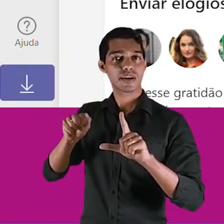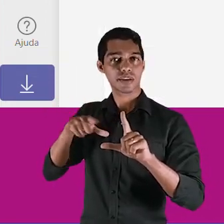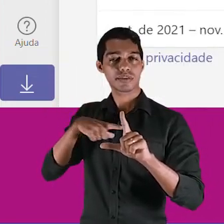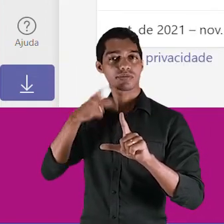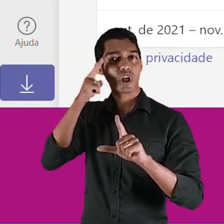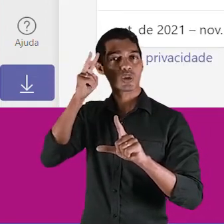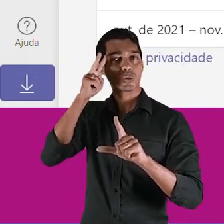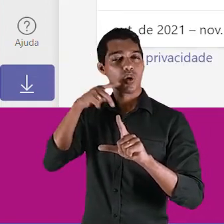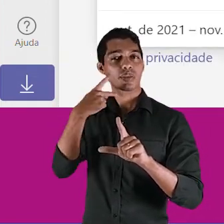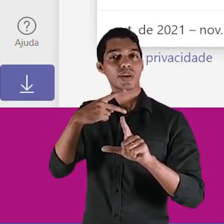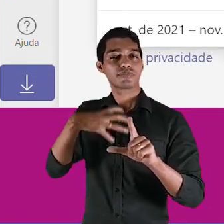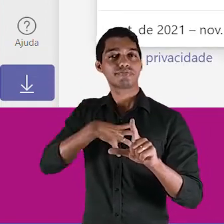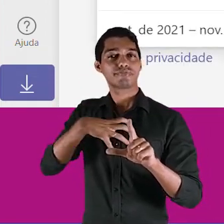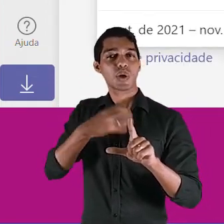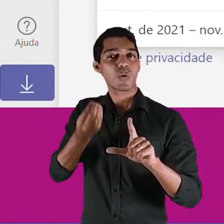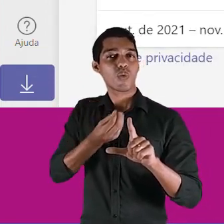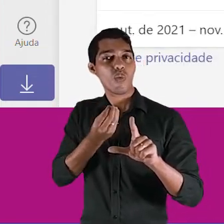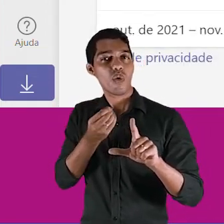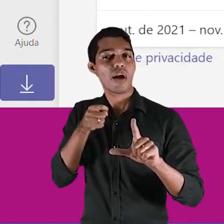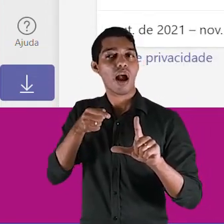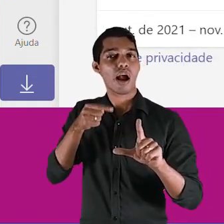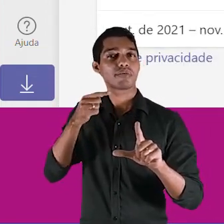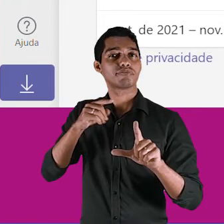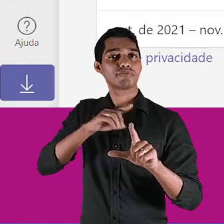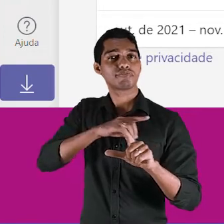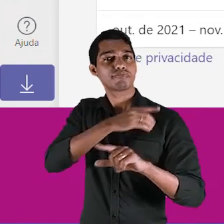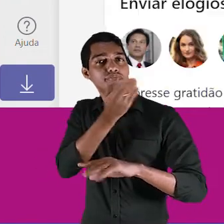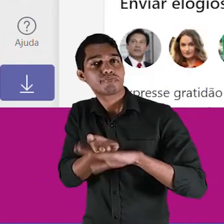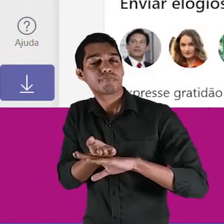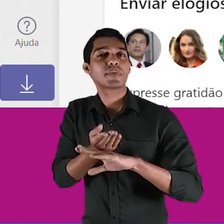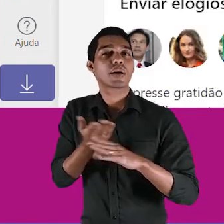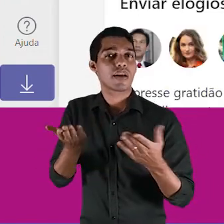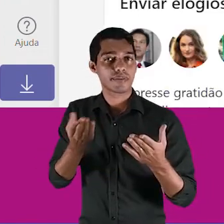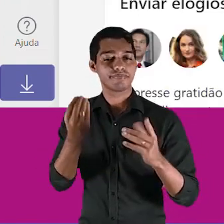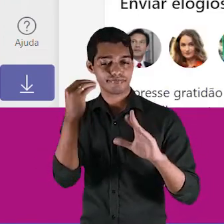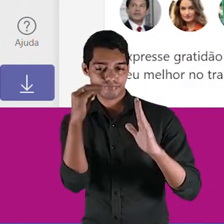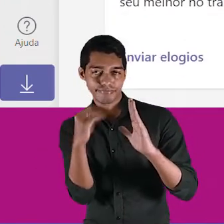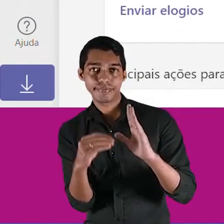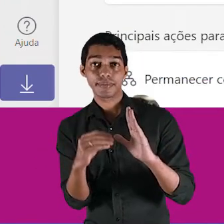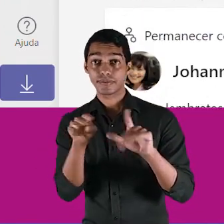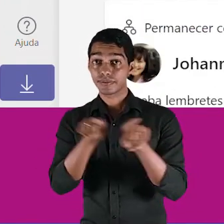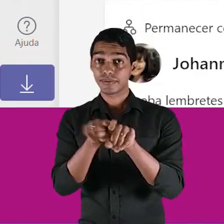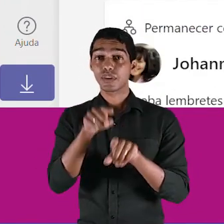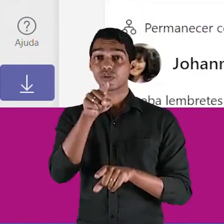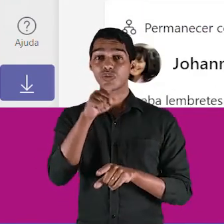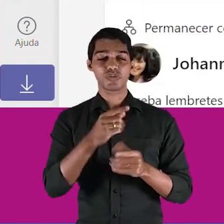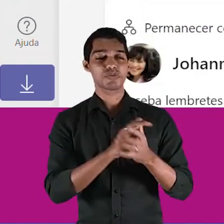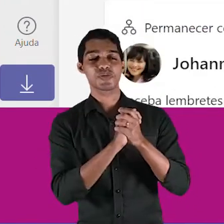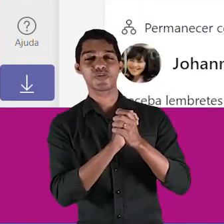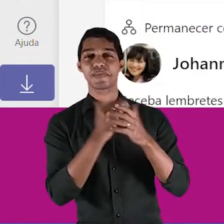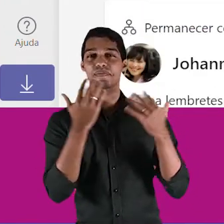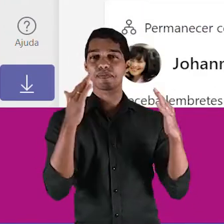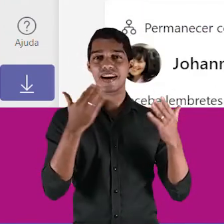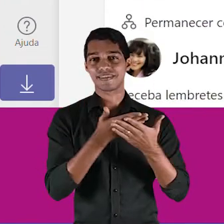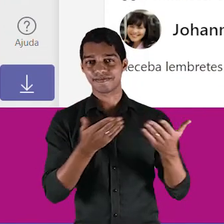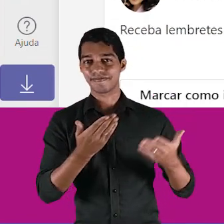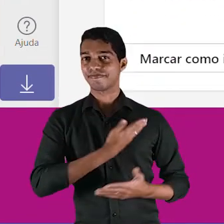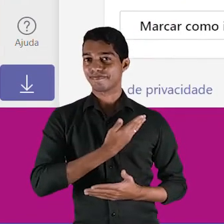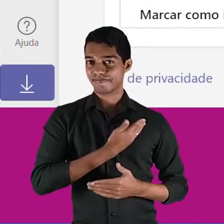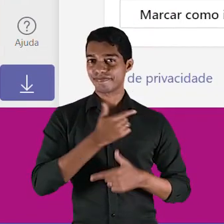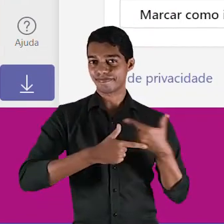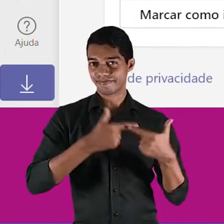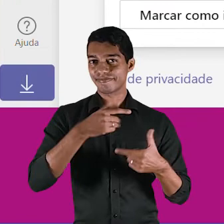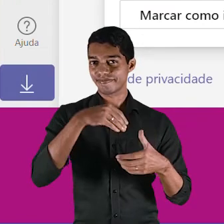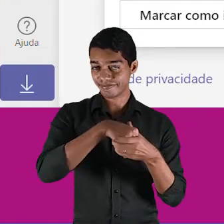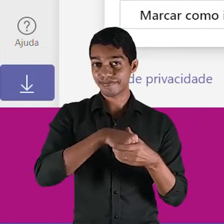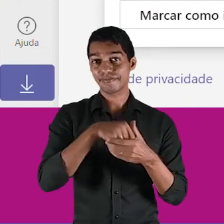um histórico sobre o seu humor ao longo dos dias. Você pode também enviar um elogio para os seus colegas de trabalho, incentivar